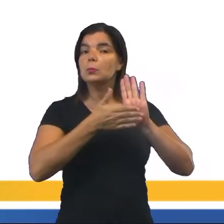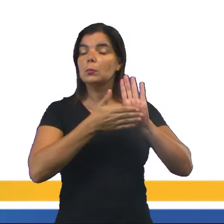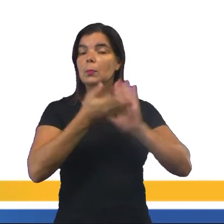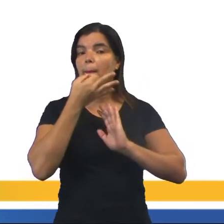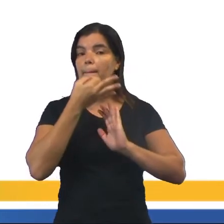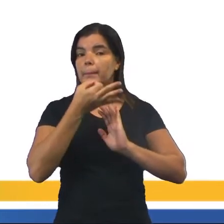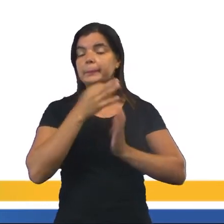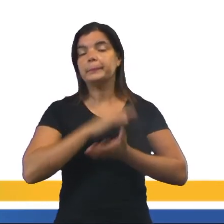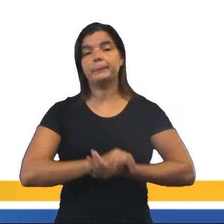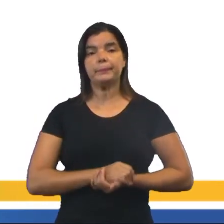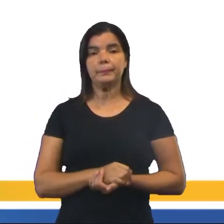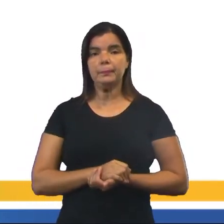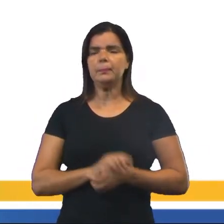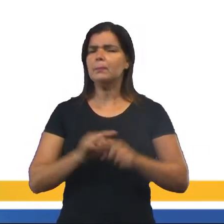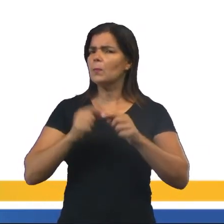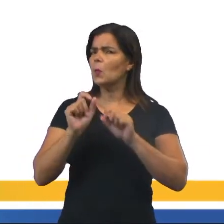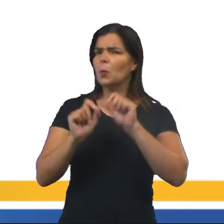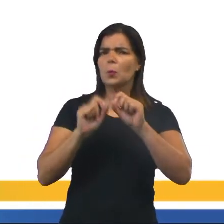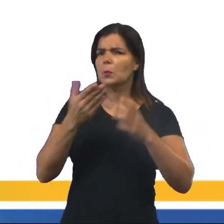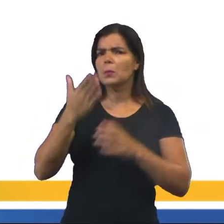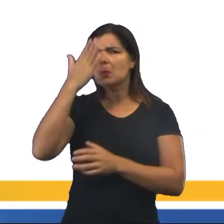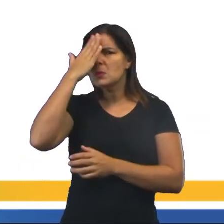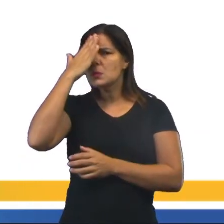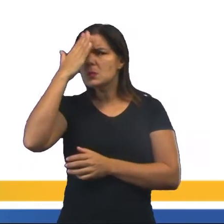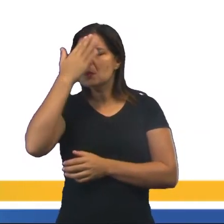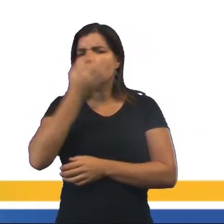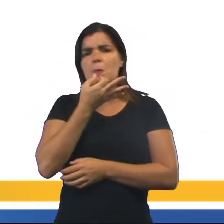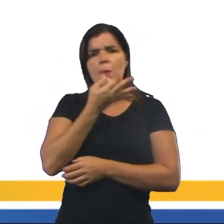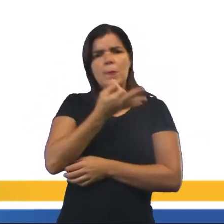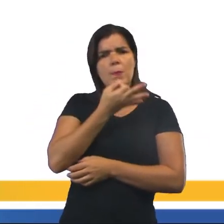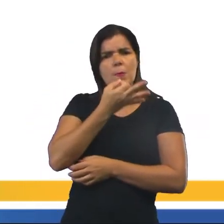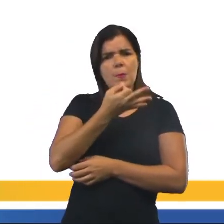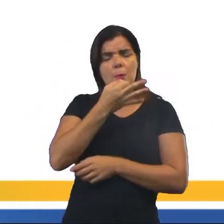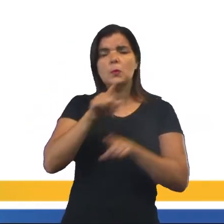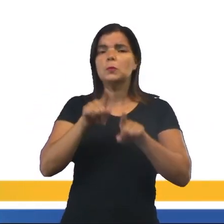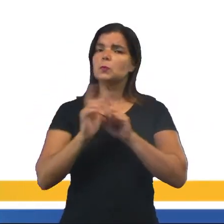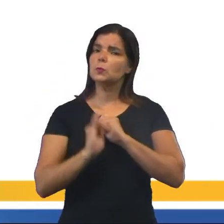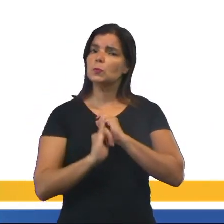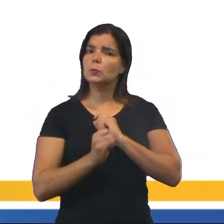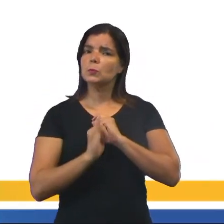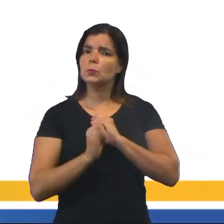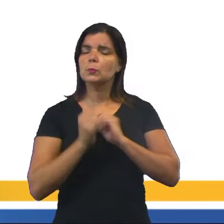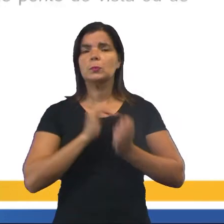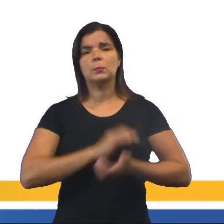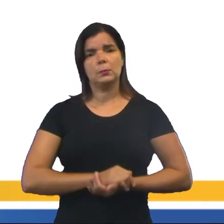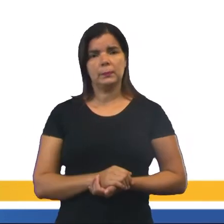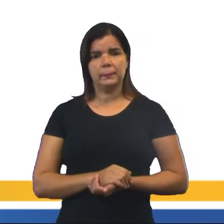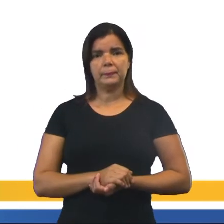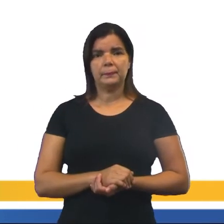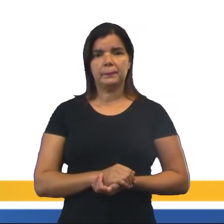vista. Mas o que entendemos por opinião e argumentos?